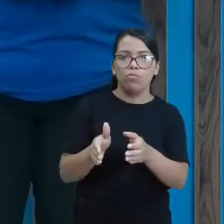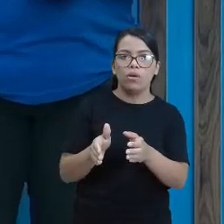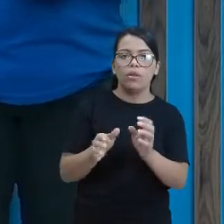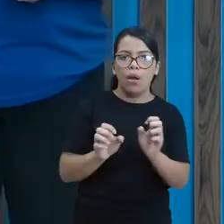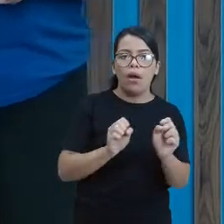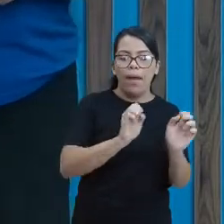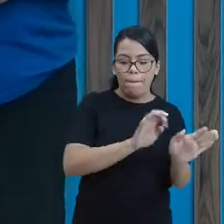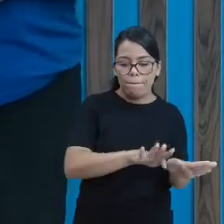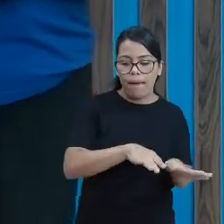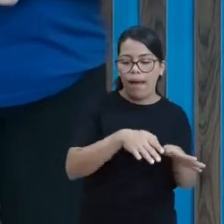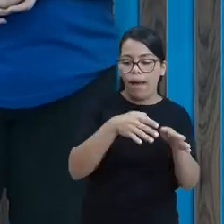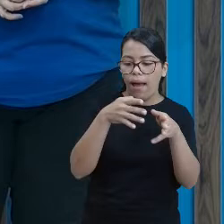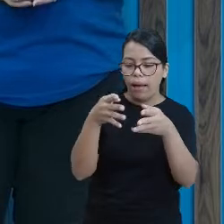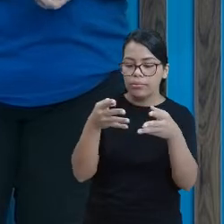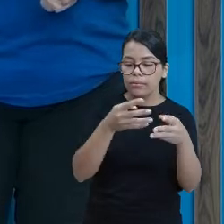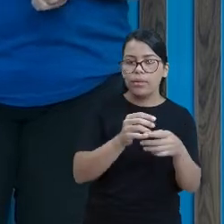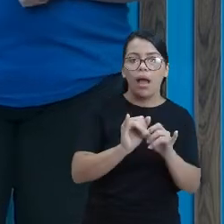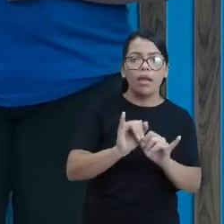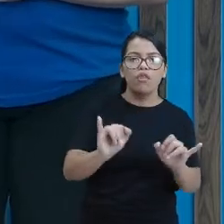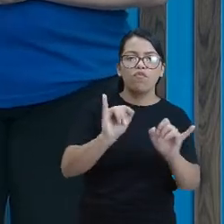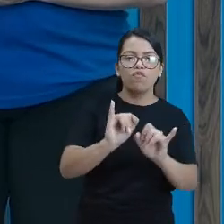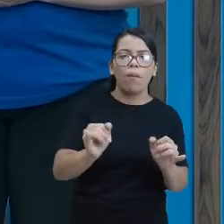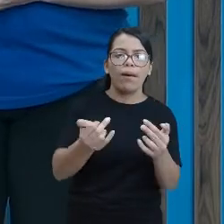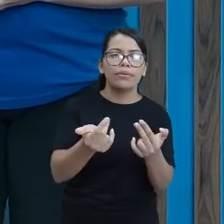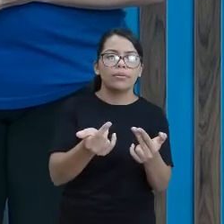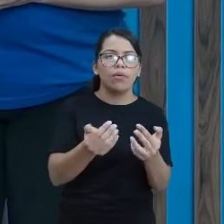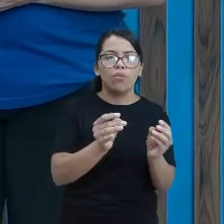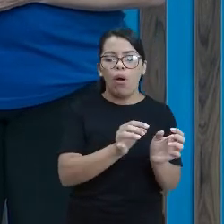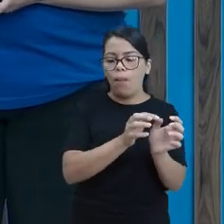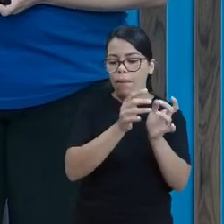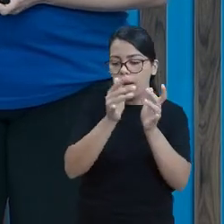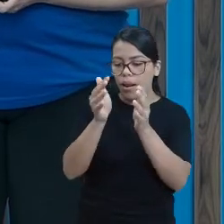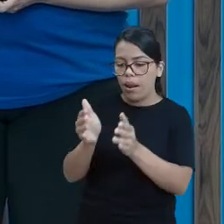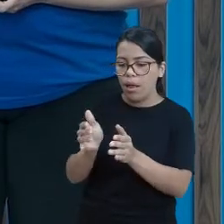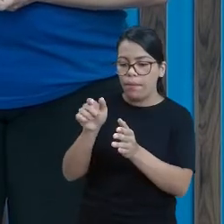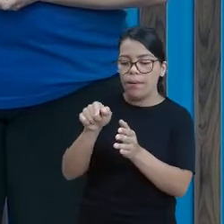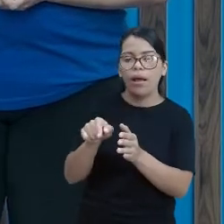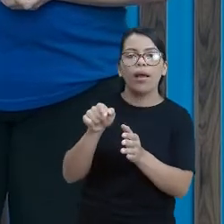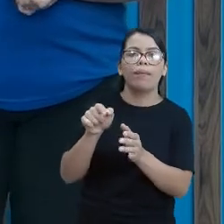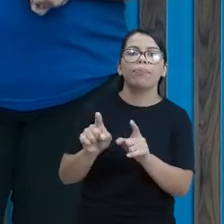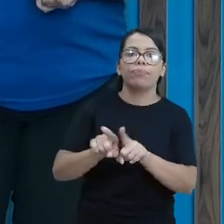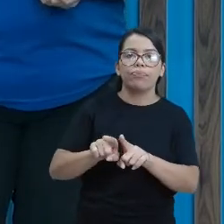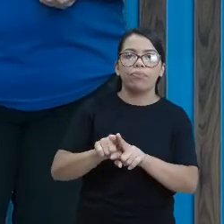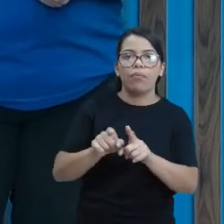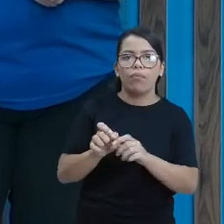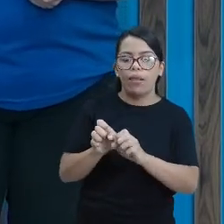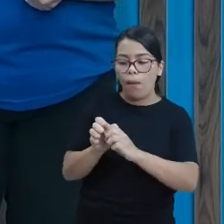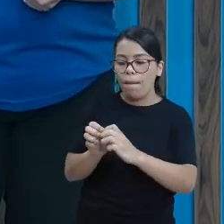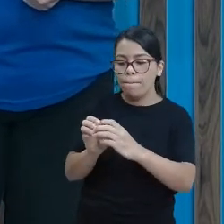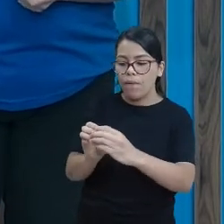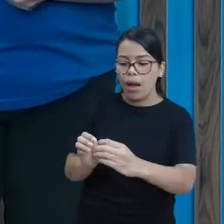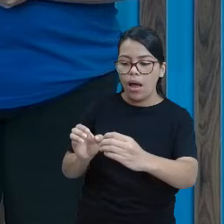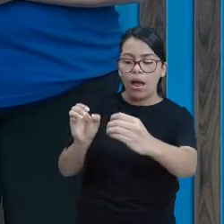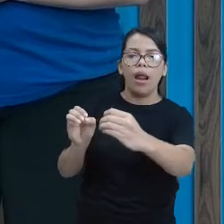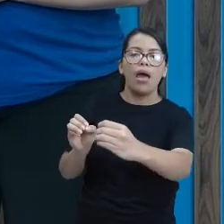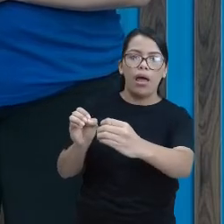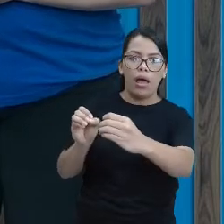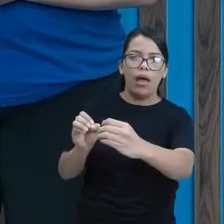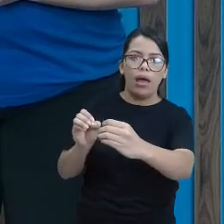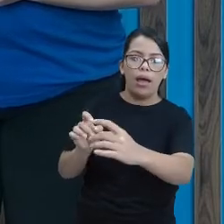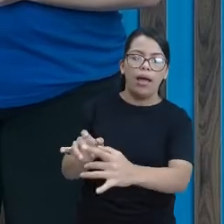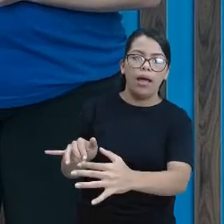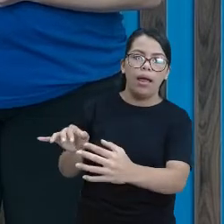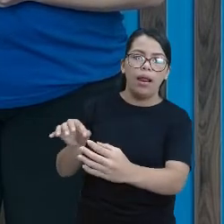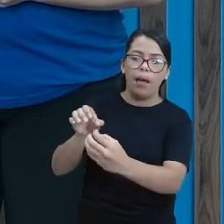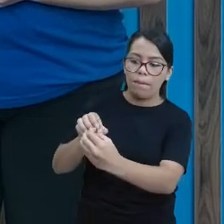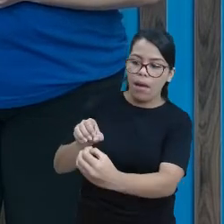genéticas da célula-mãe, né? E na meiose aqui, ó, as células-filhas vão ser gametas. Então,